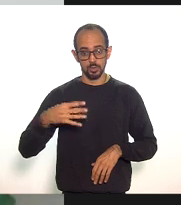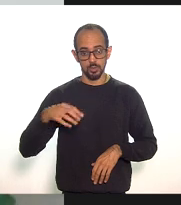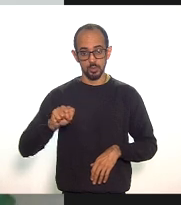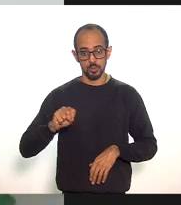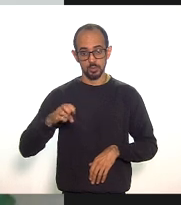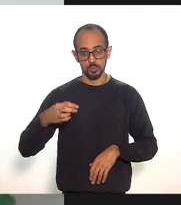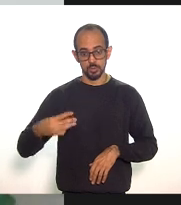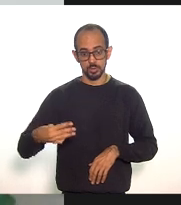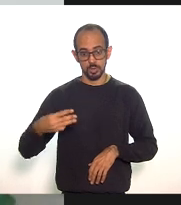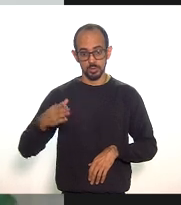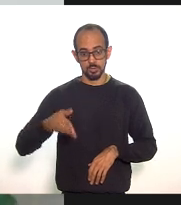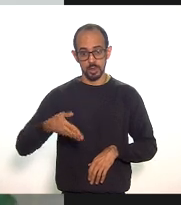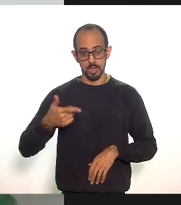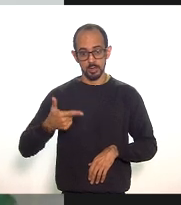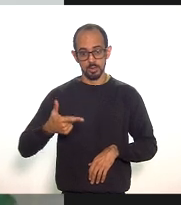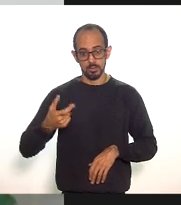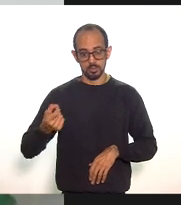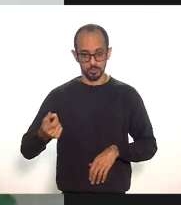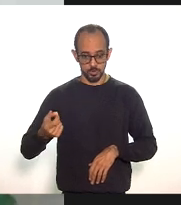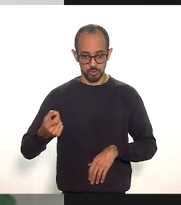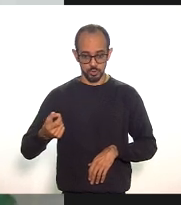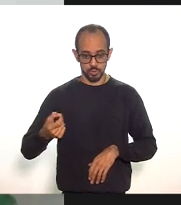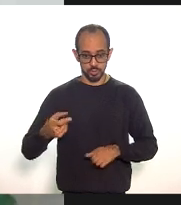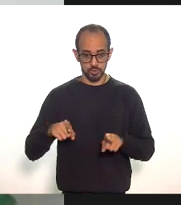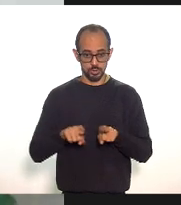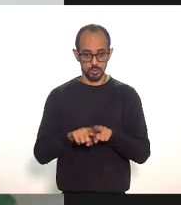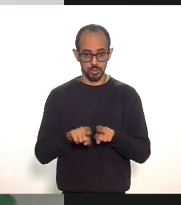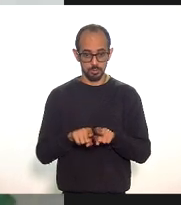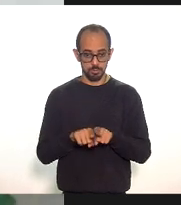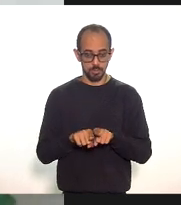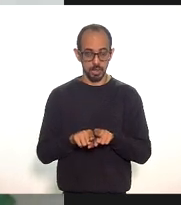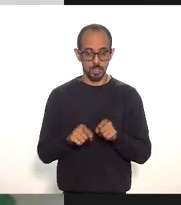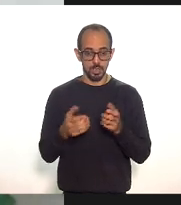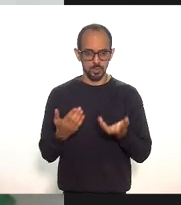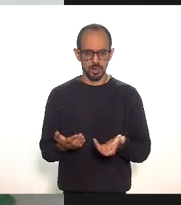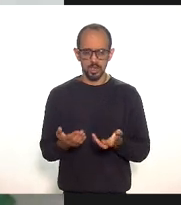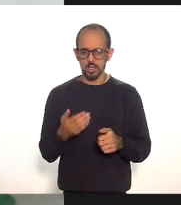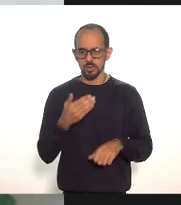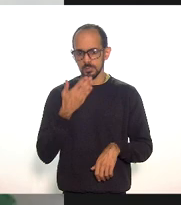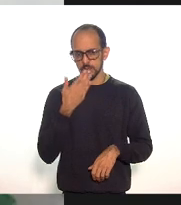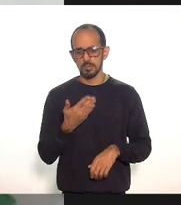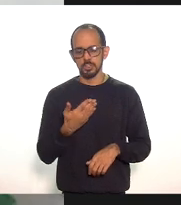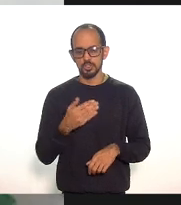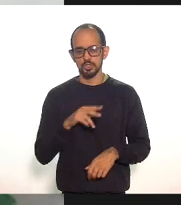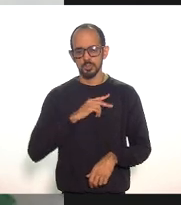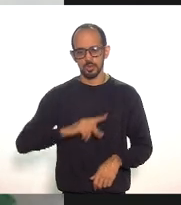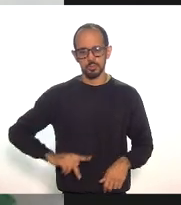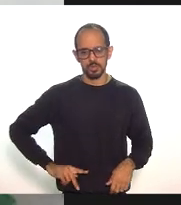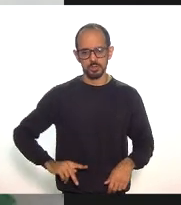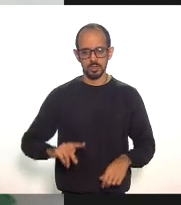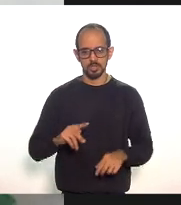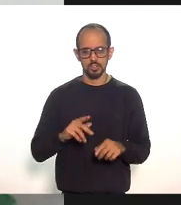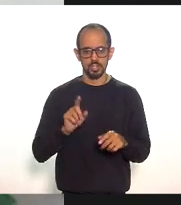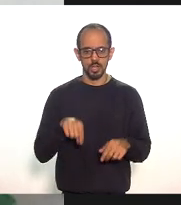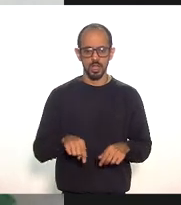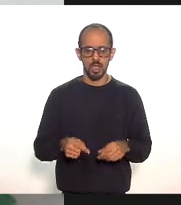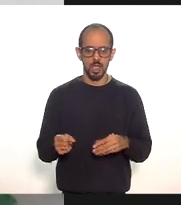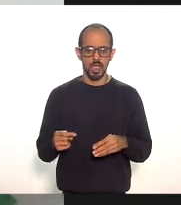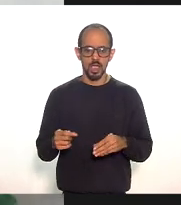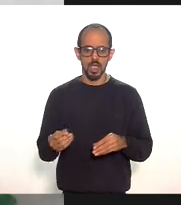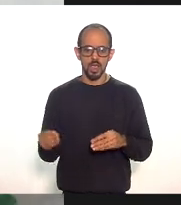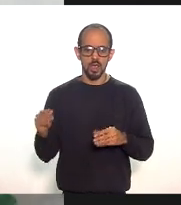3483 de 2020. E também a segunda coisa que eu gostaria de solicitar para o senhor presidente é a inclusão